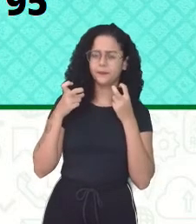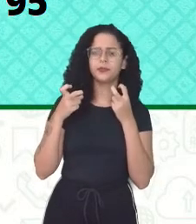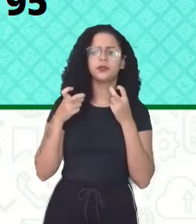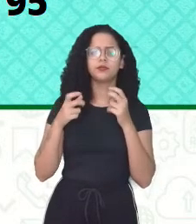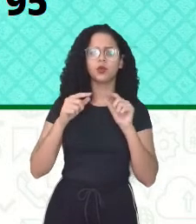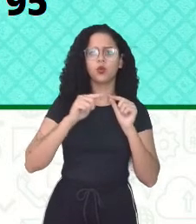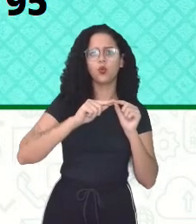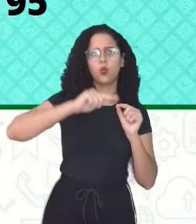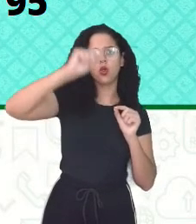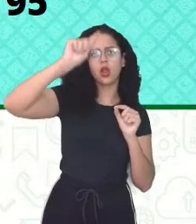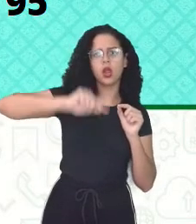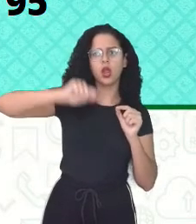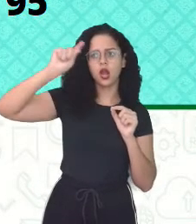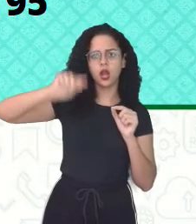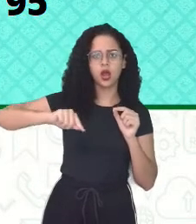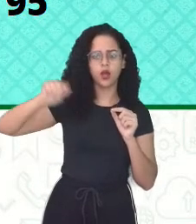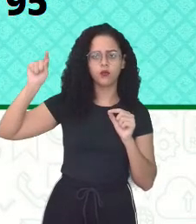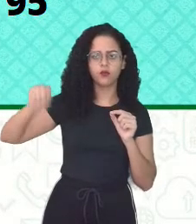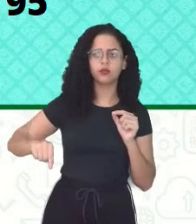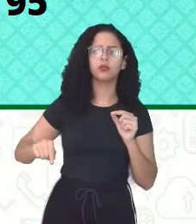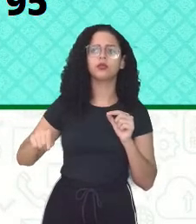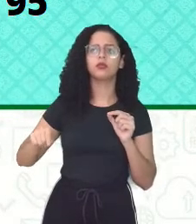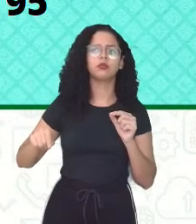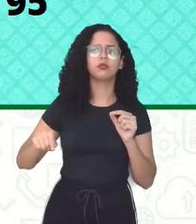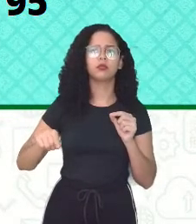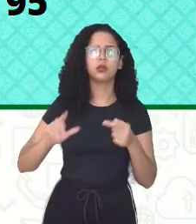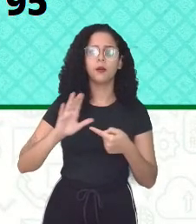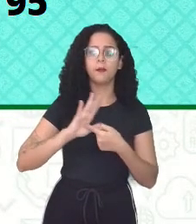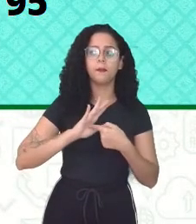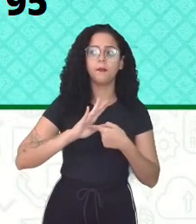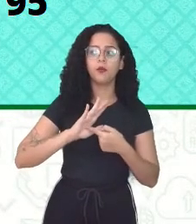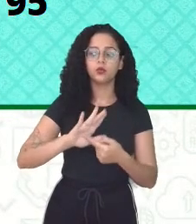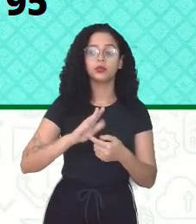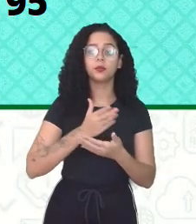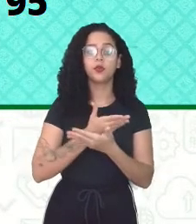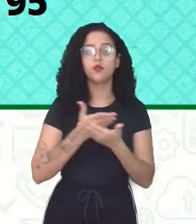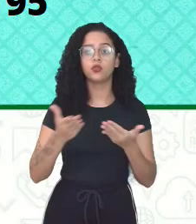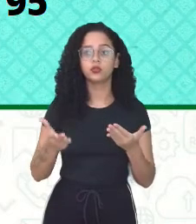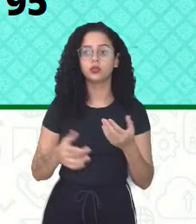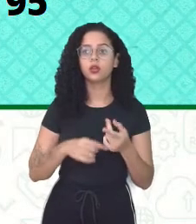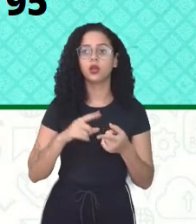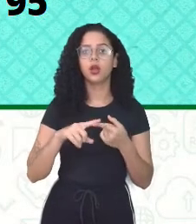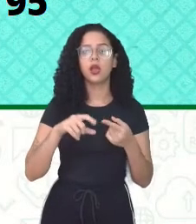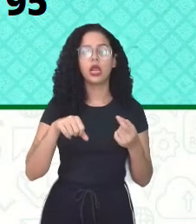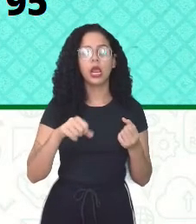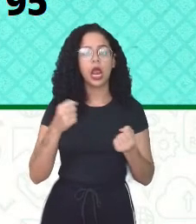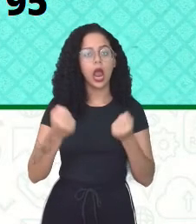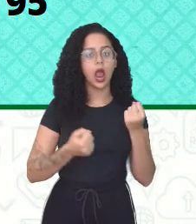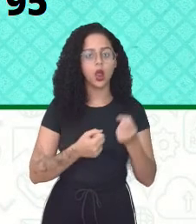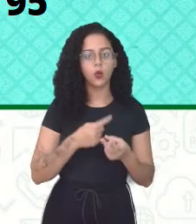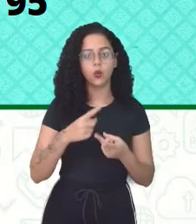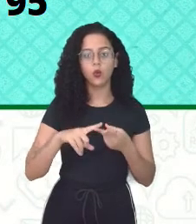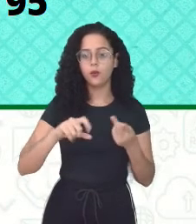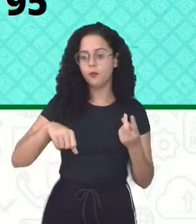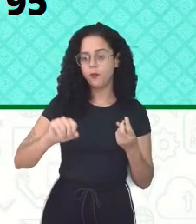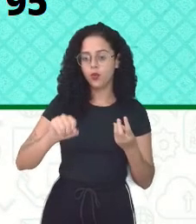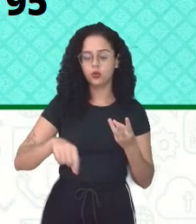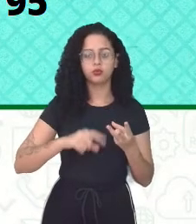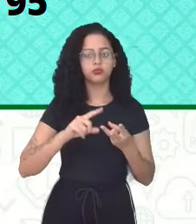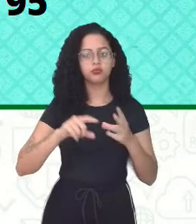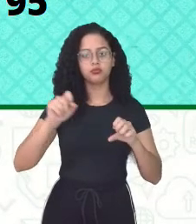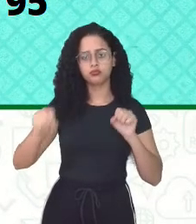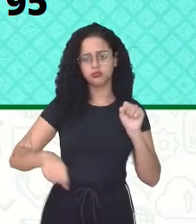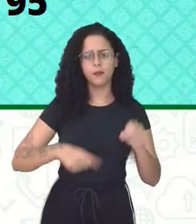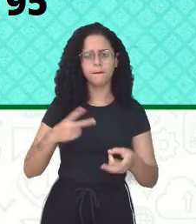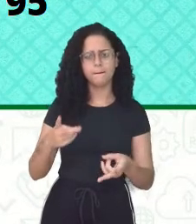o gráfico em si está mostrando para você carros, motos e bicicletas, né? Vocês